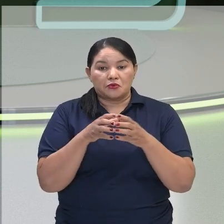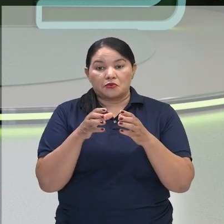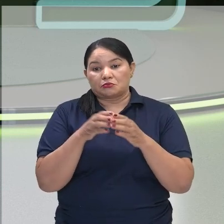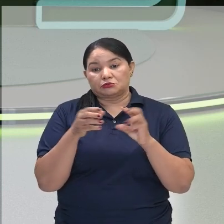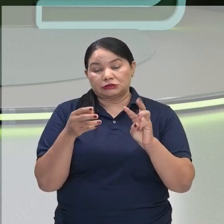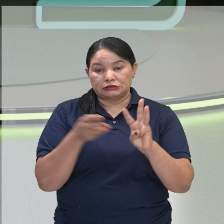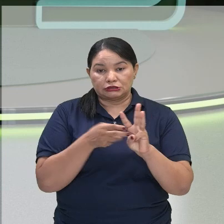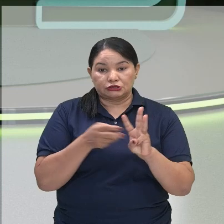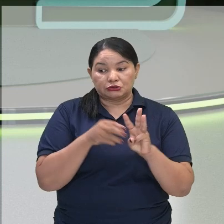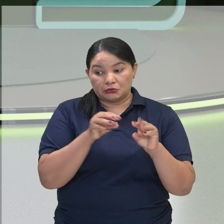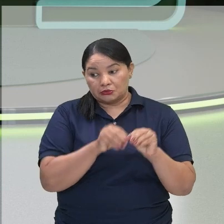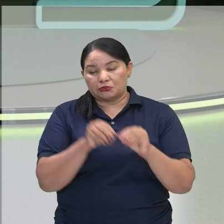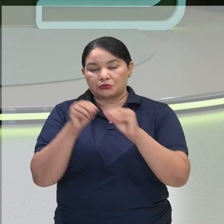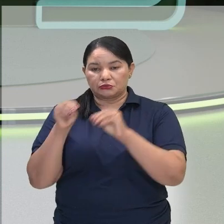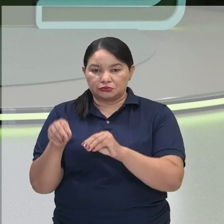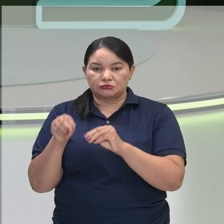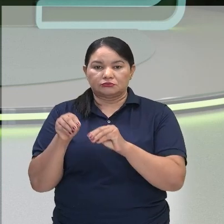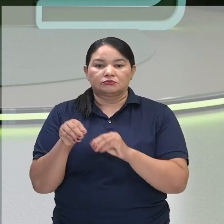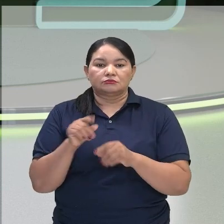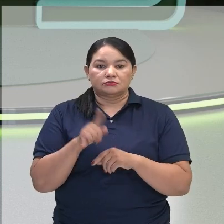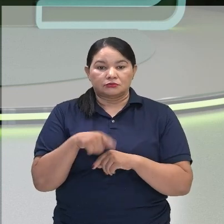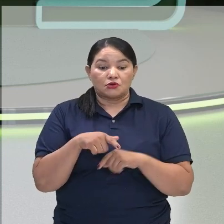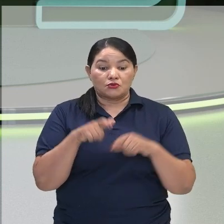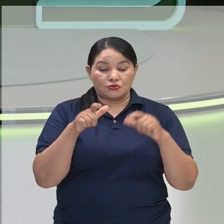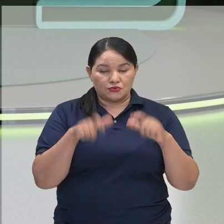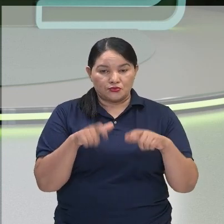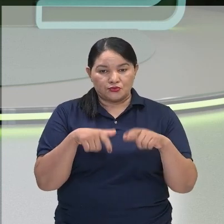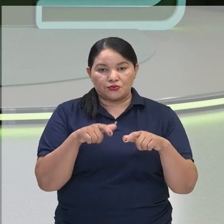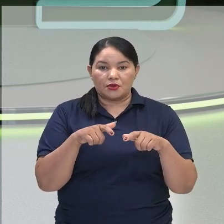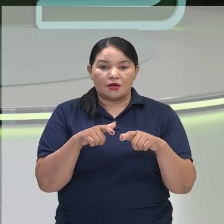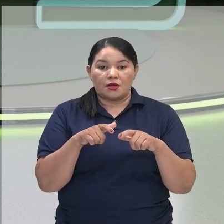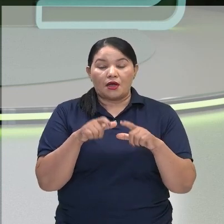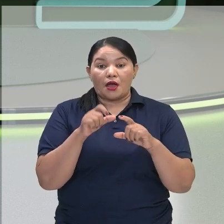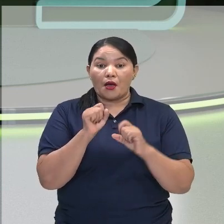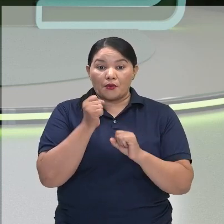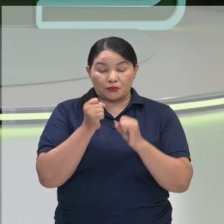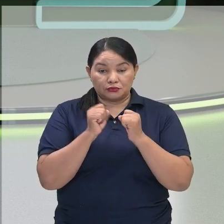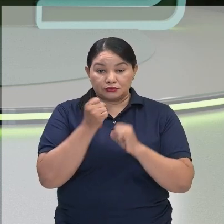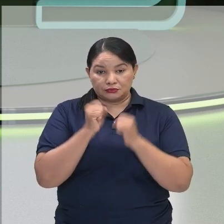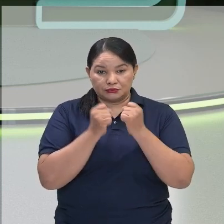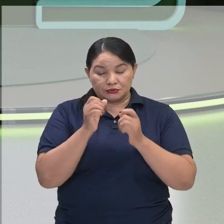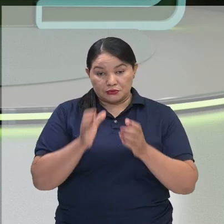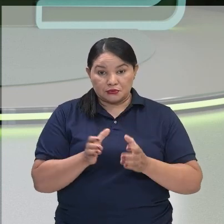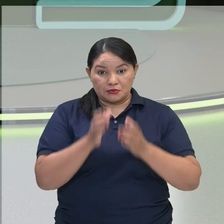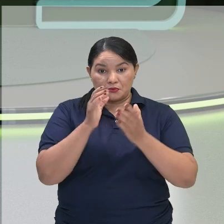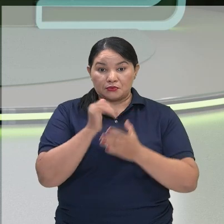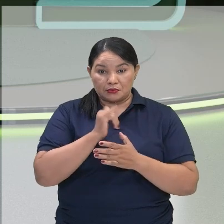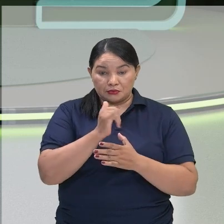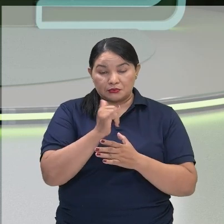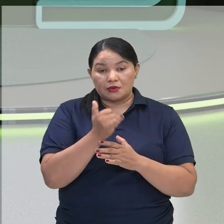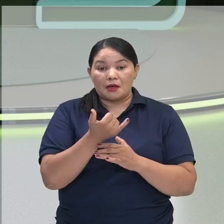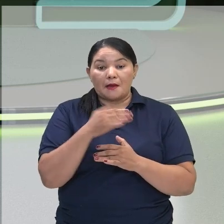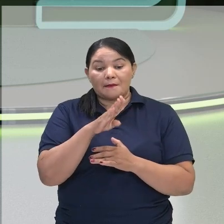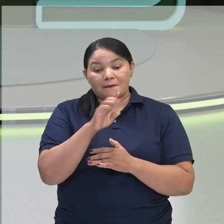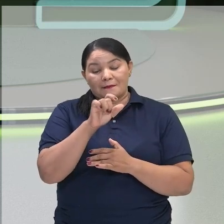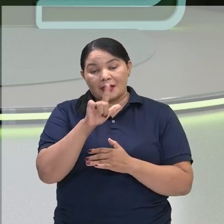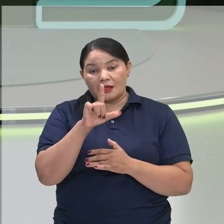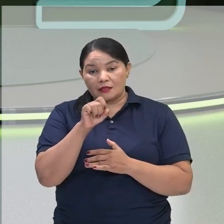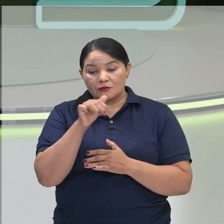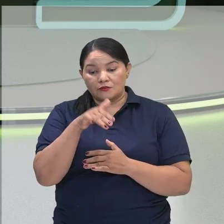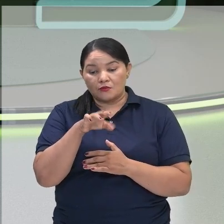o que aconteceu, né, na usina de Belo Monte, gente. Pessoas que viviam ali nas margens desse rio, né,